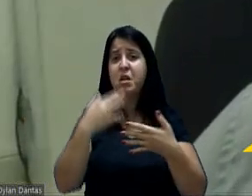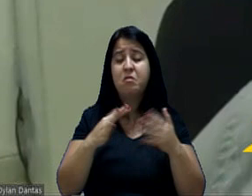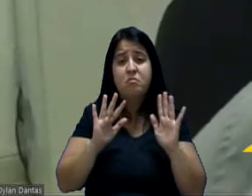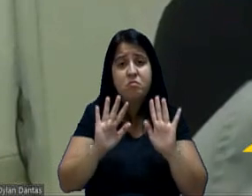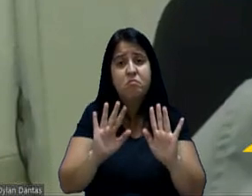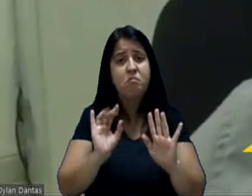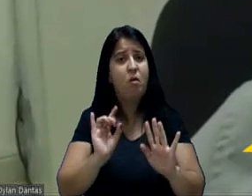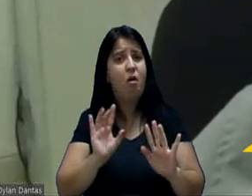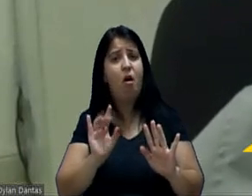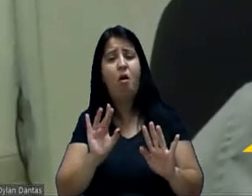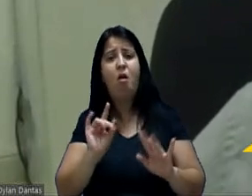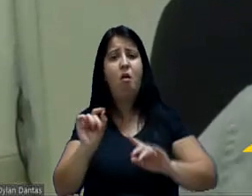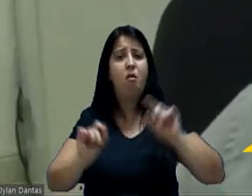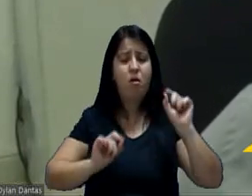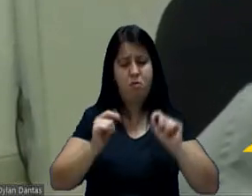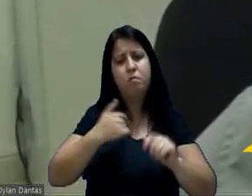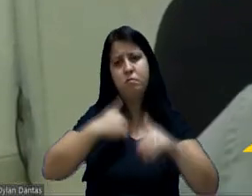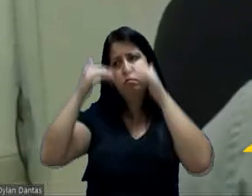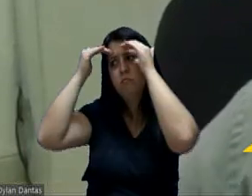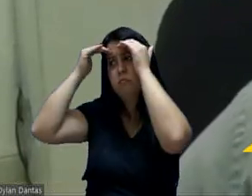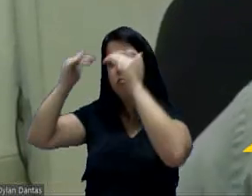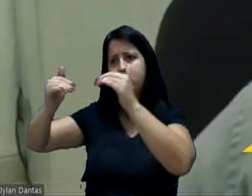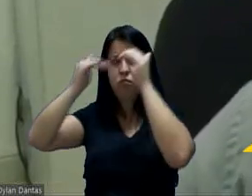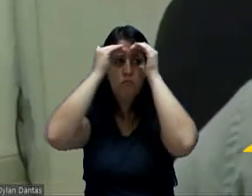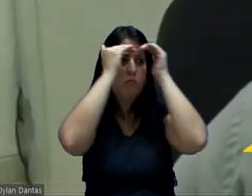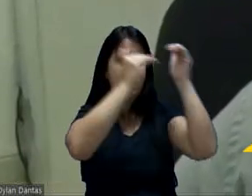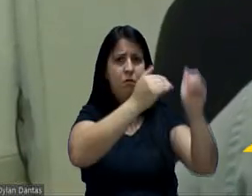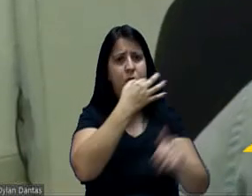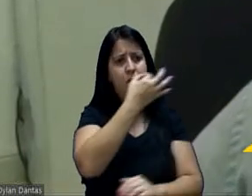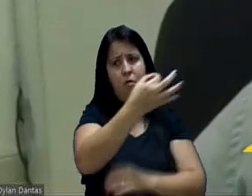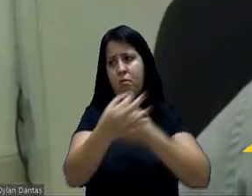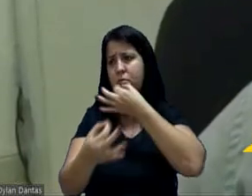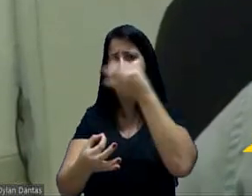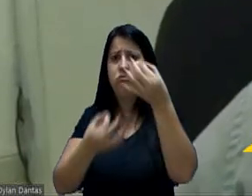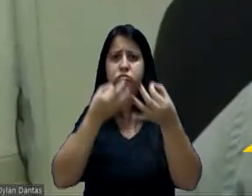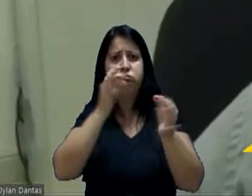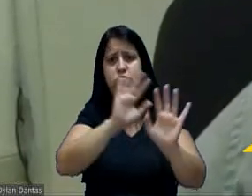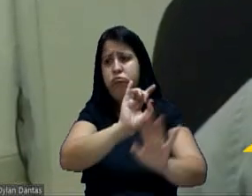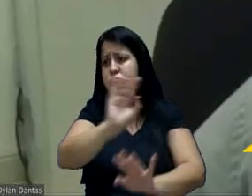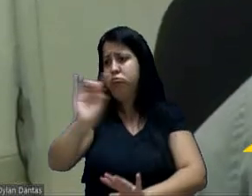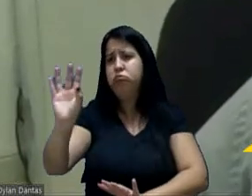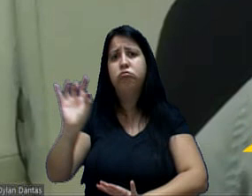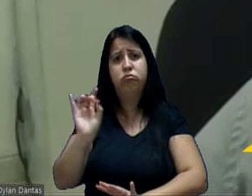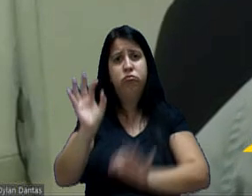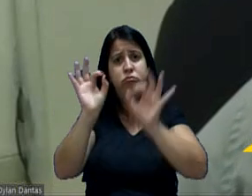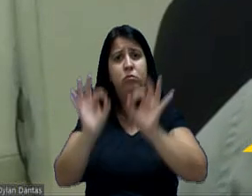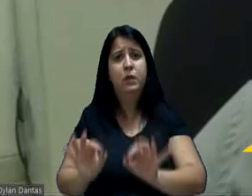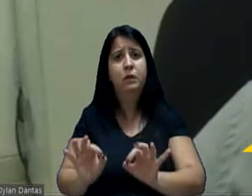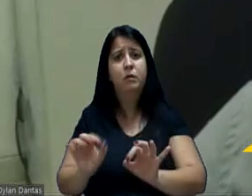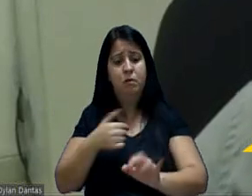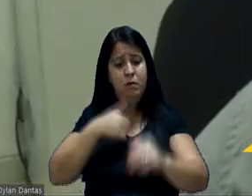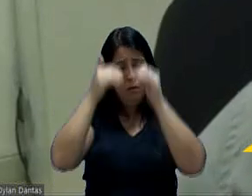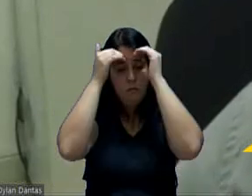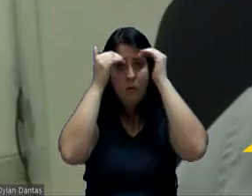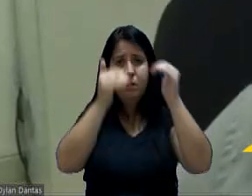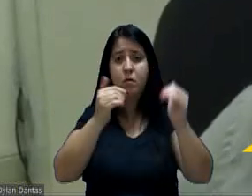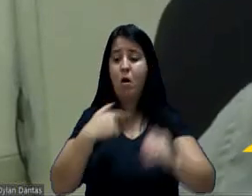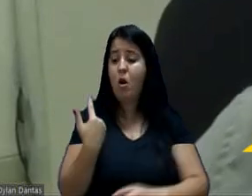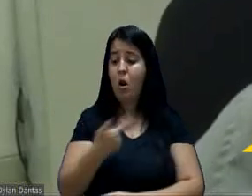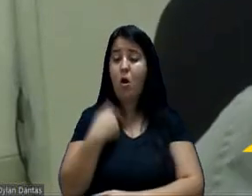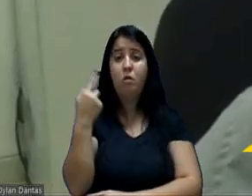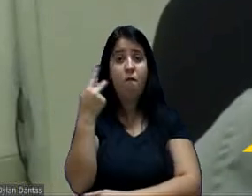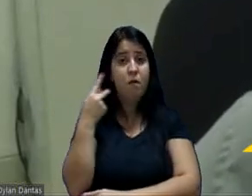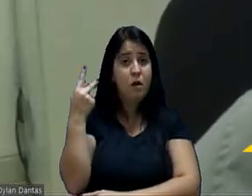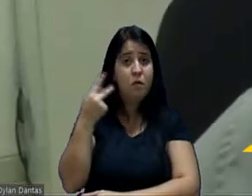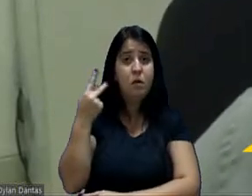questões e eu respeito a opinião de cada um, tá bom? É pertinente a opinião de cada um. A gente, como vereador, nós